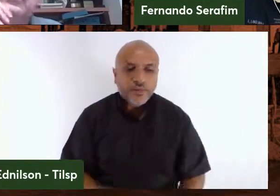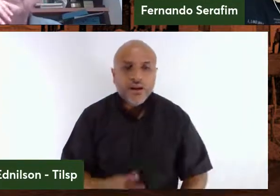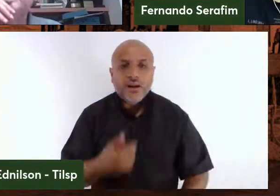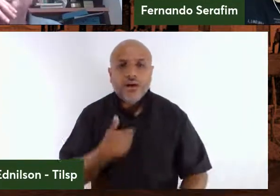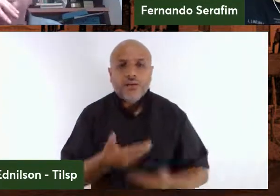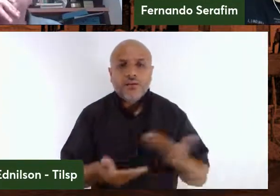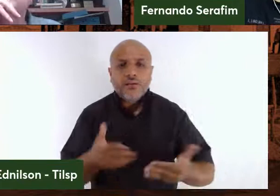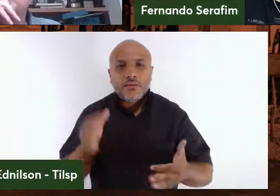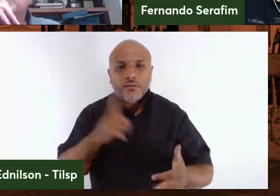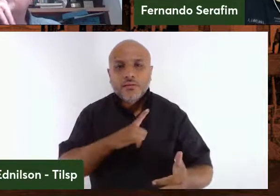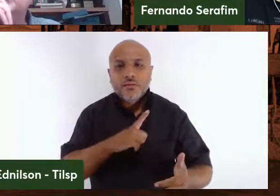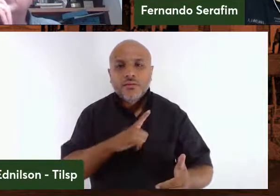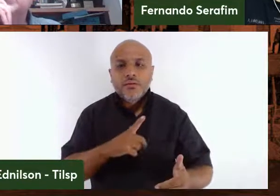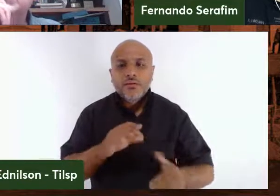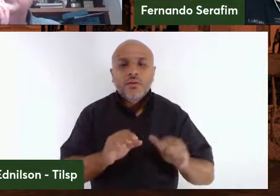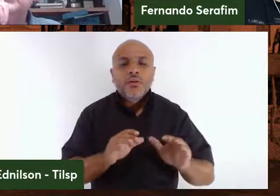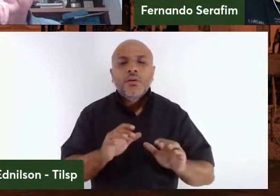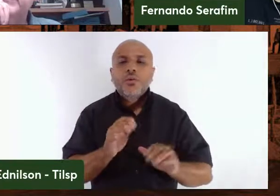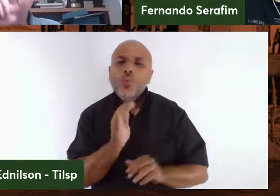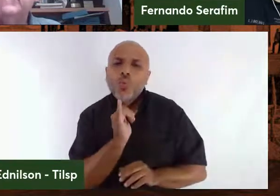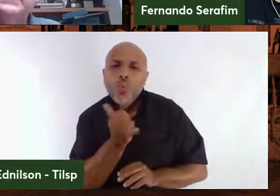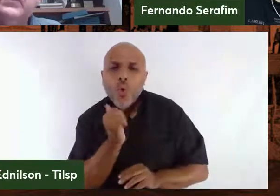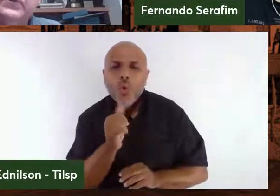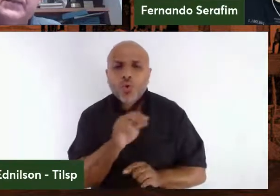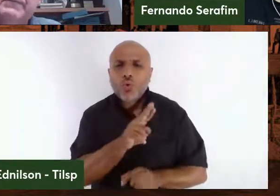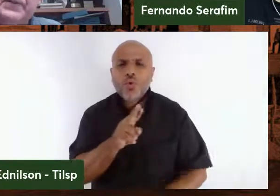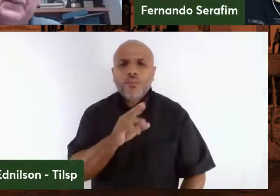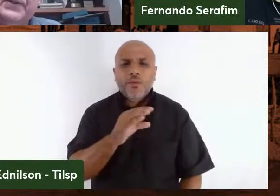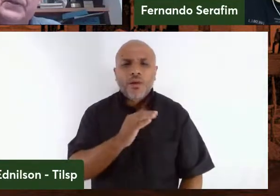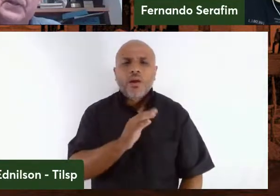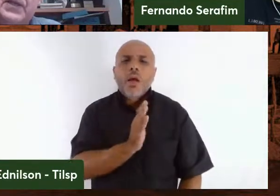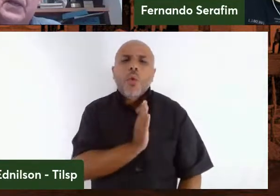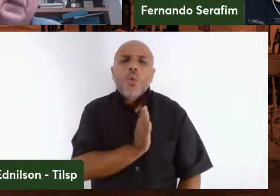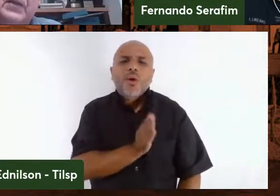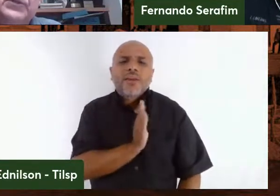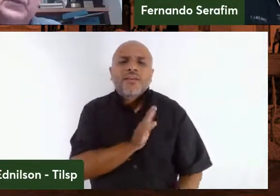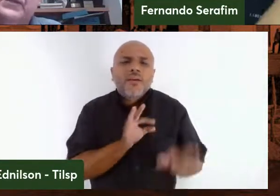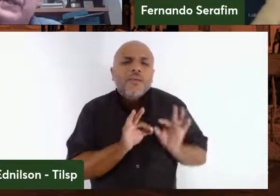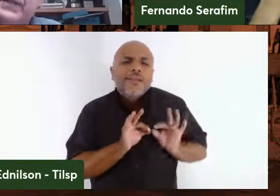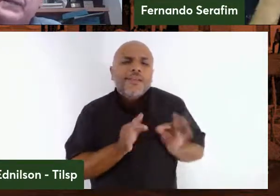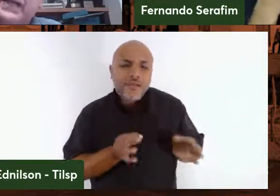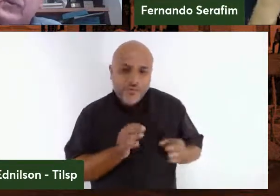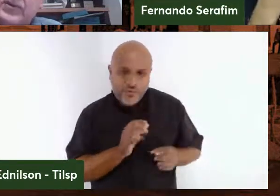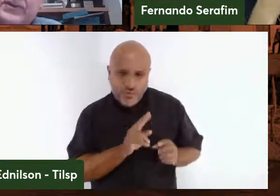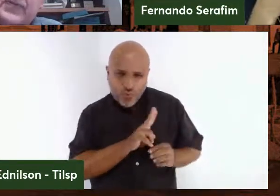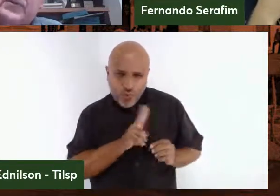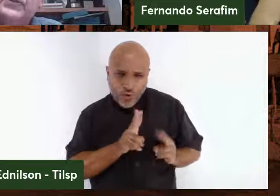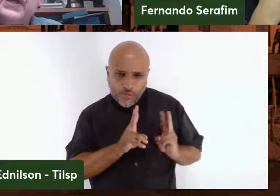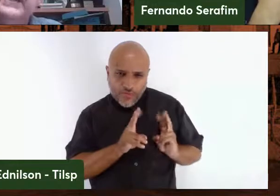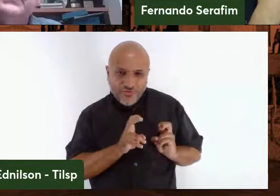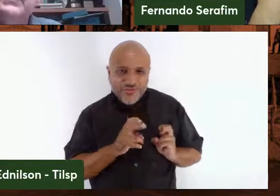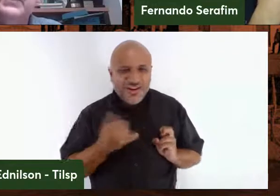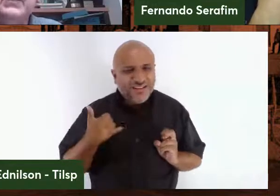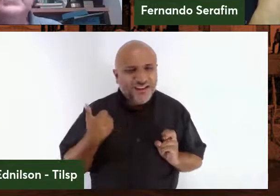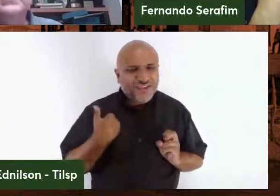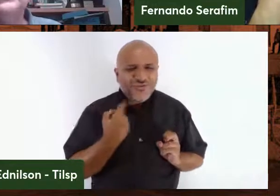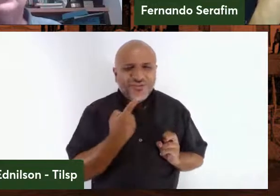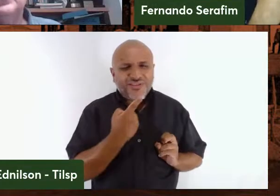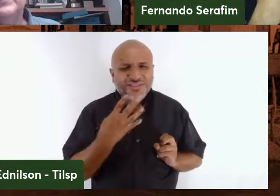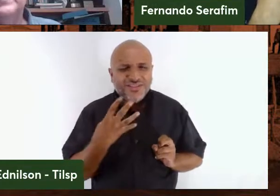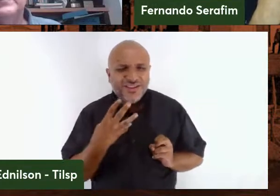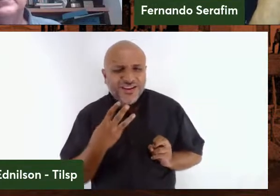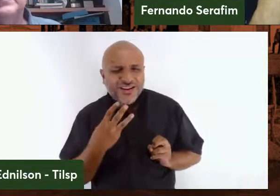comigo um conto chamado Coração Simples. Eu tinha 13, 14 anos de idade,